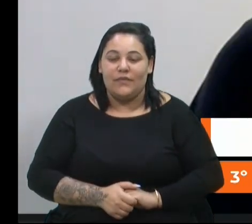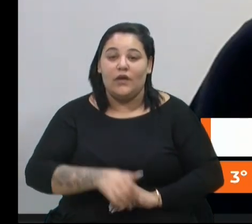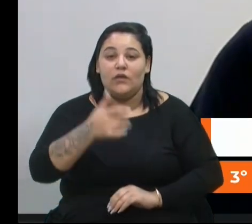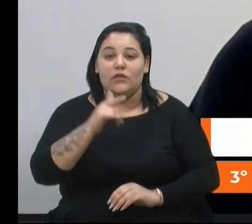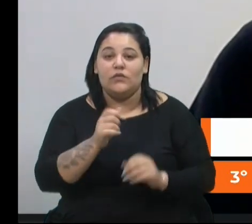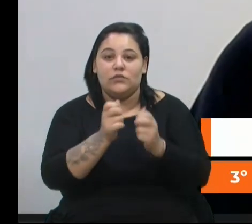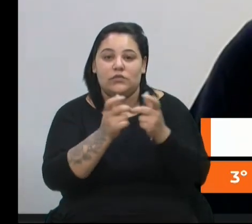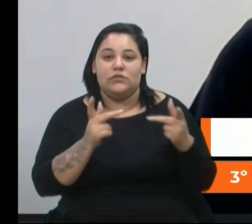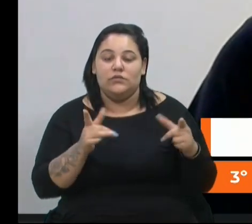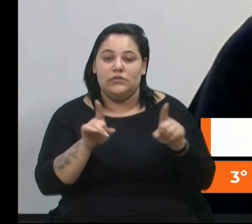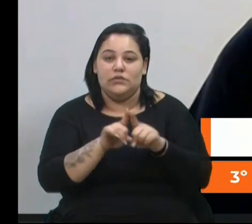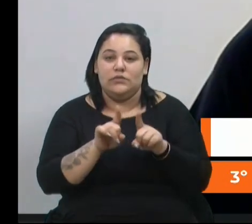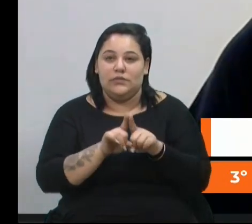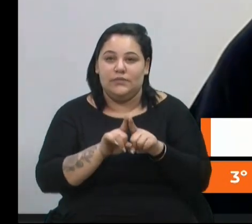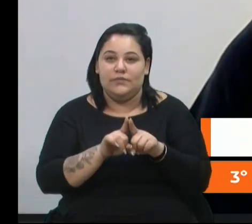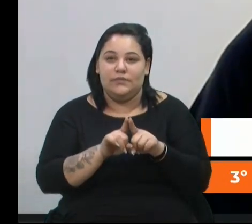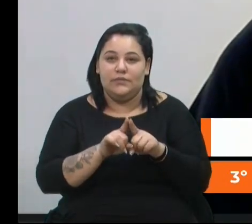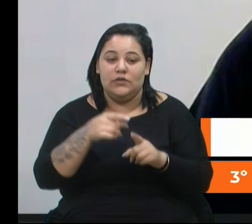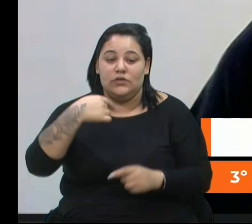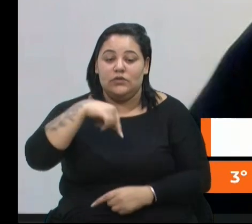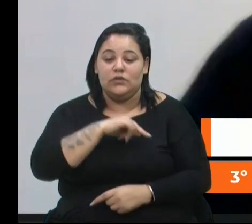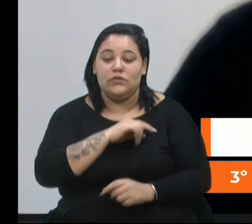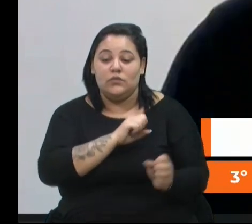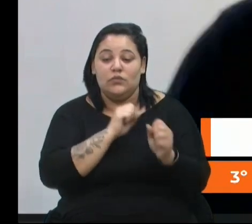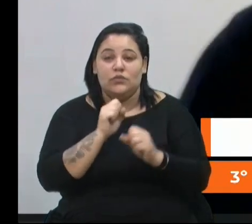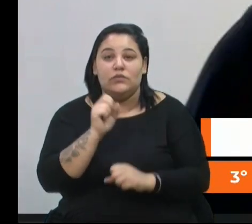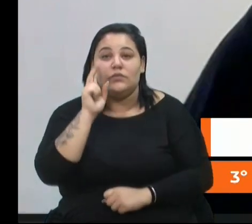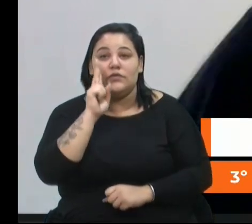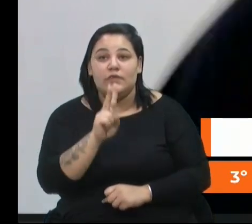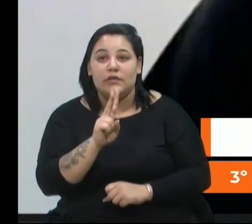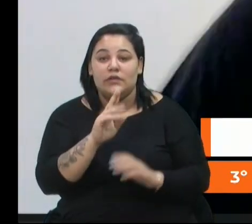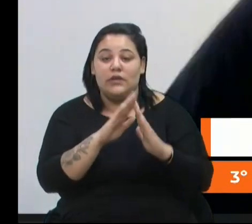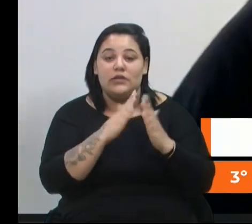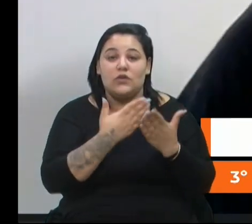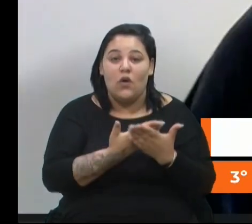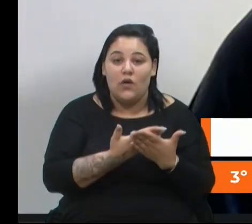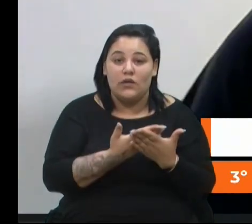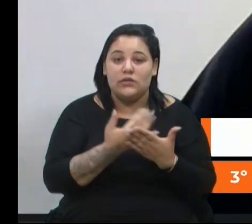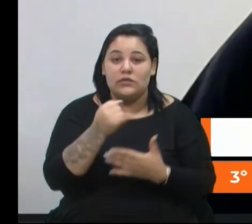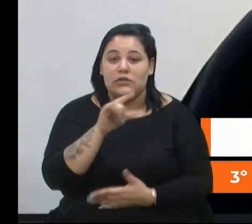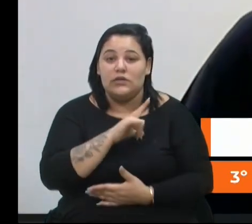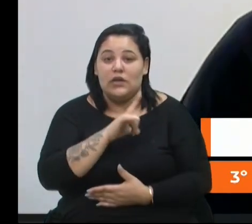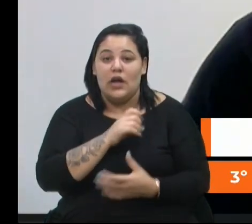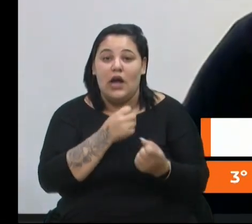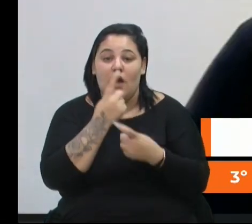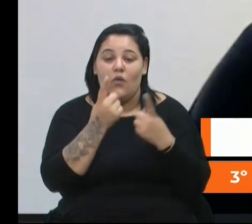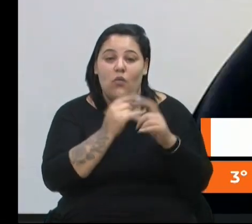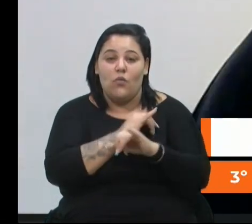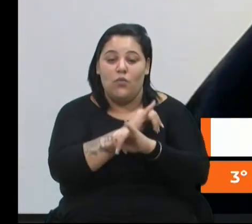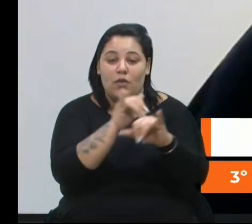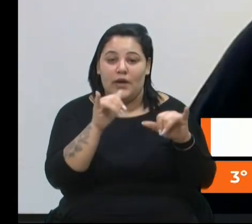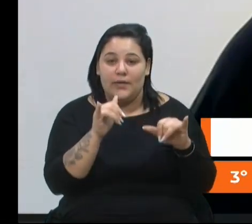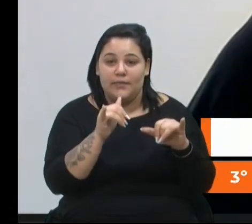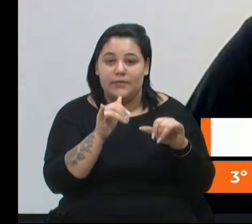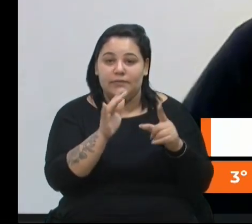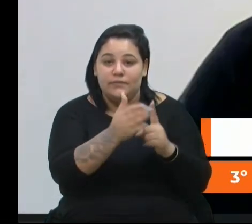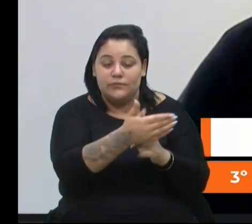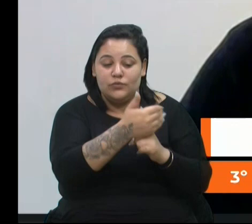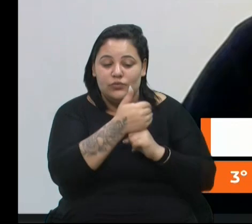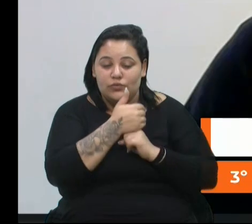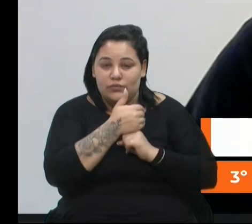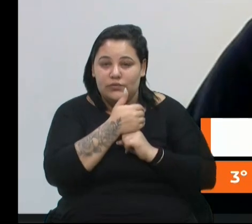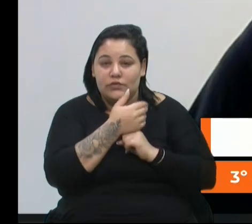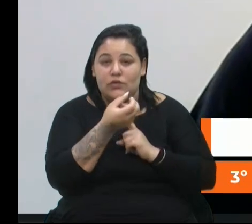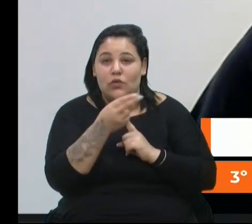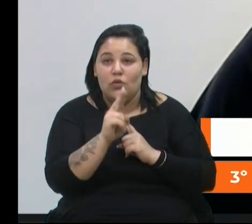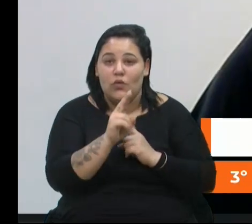Outra coisa, a gente pode ver na escola se tem algum programa de acolhimento ou de atendimento